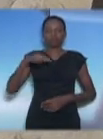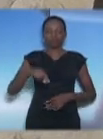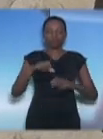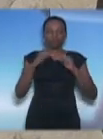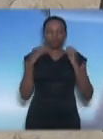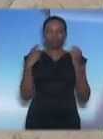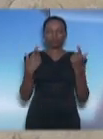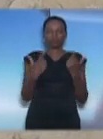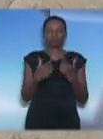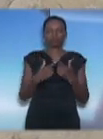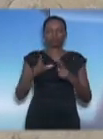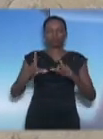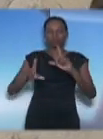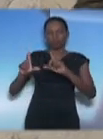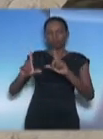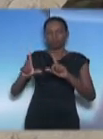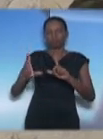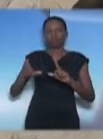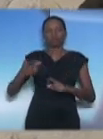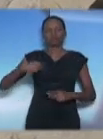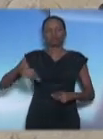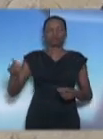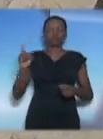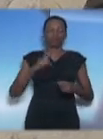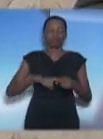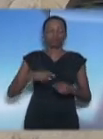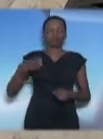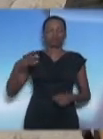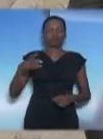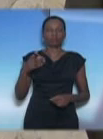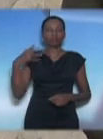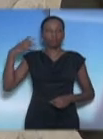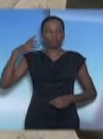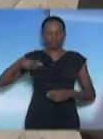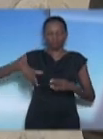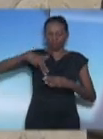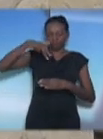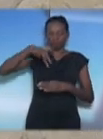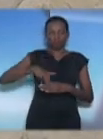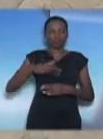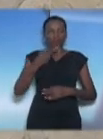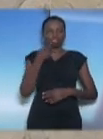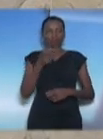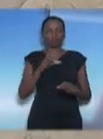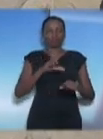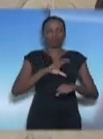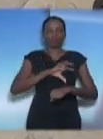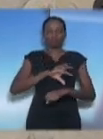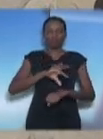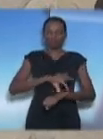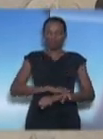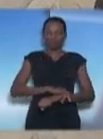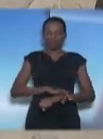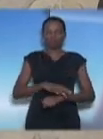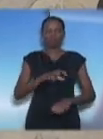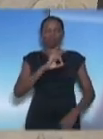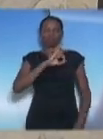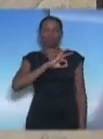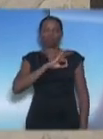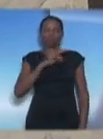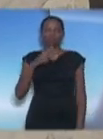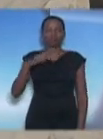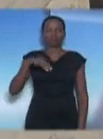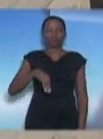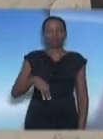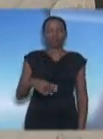Assembleia. Novamente estamos aqui nessa tribuna, falando da segurança, falando da nossa querida Polícia Militar. Queria